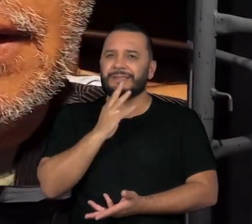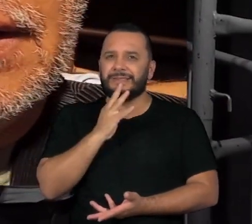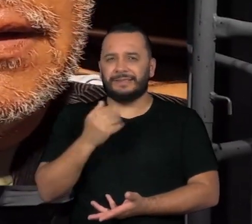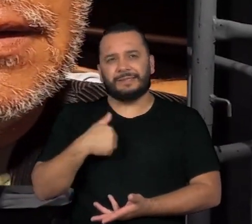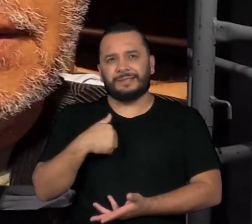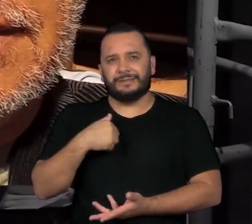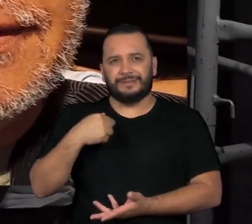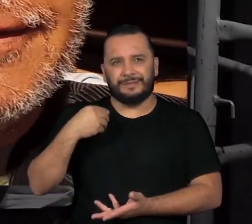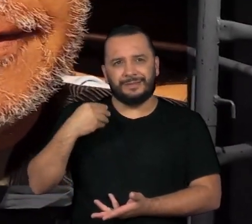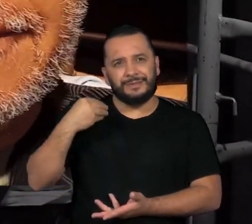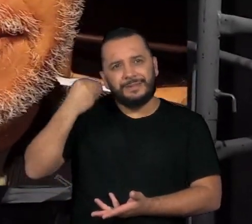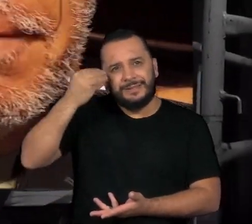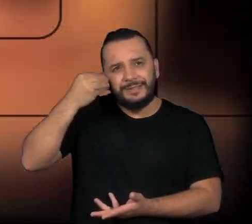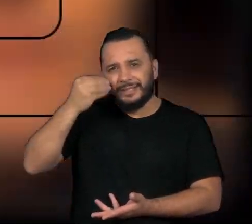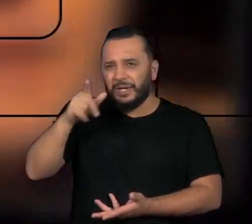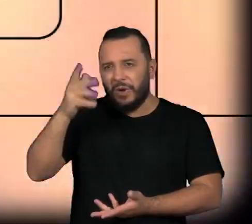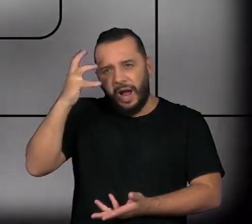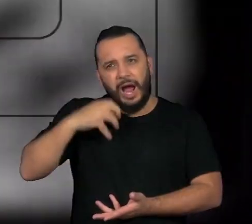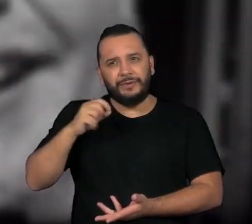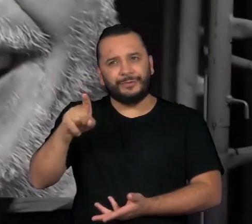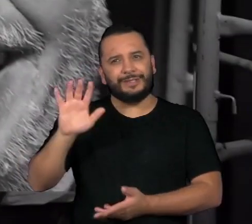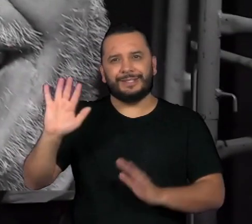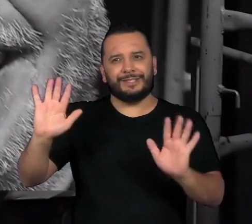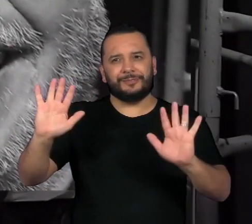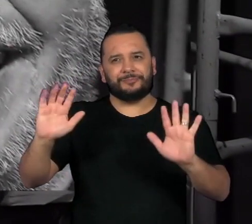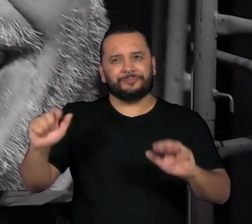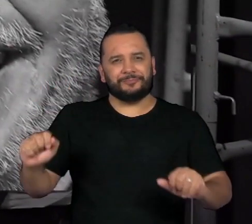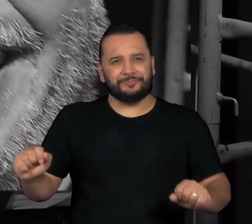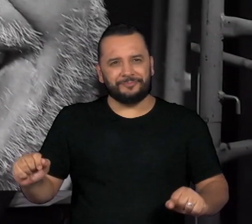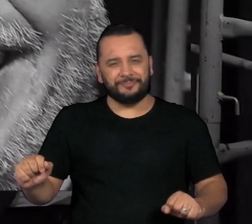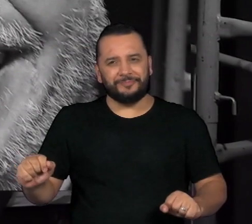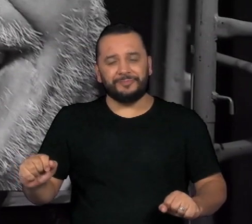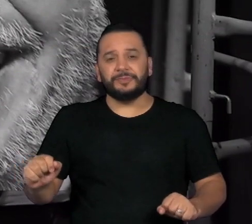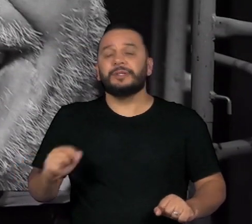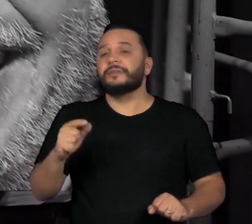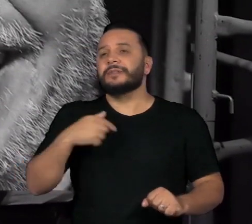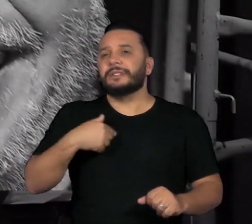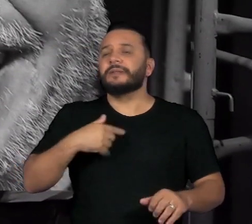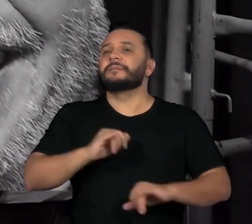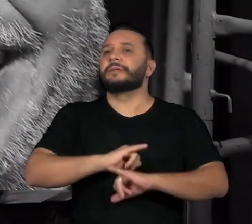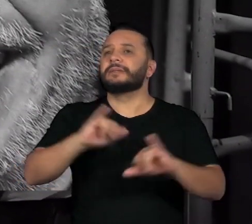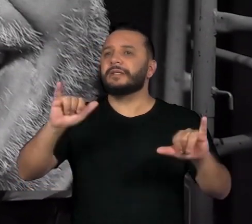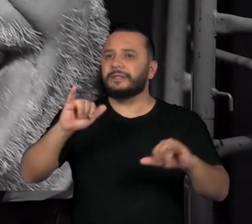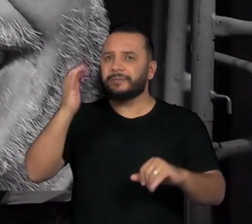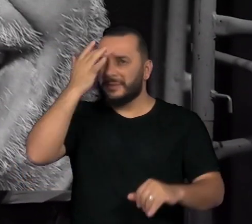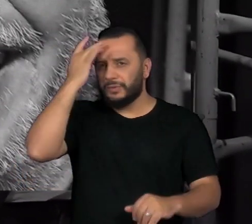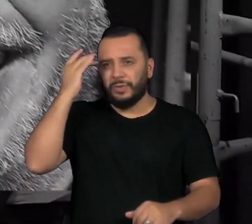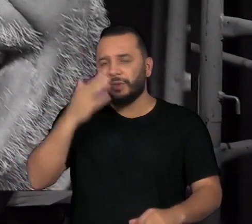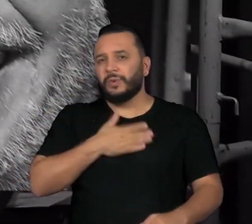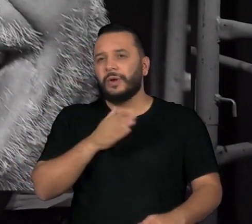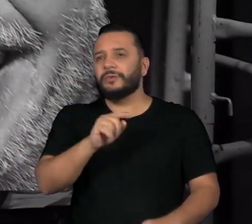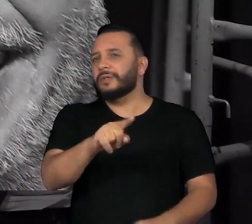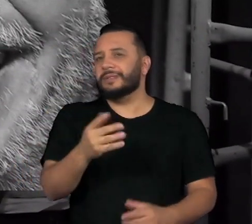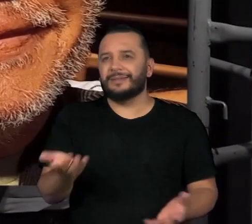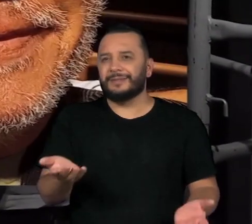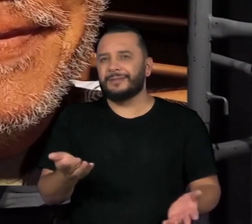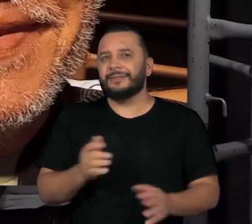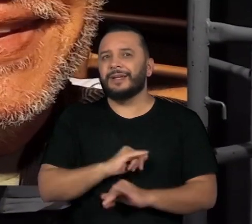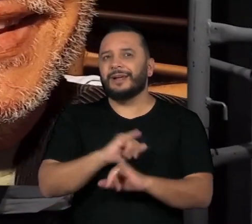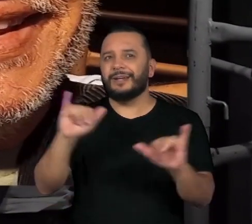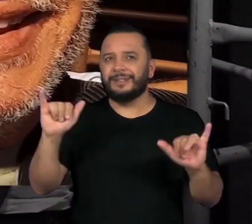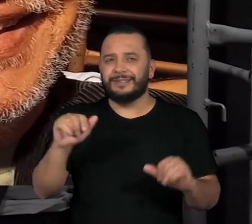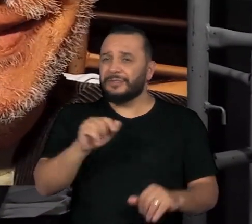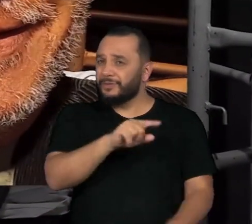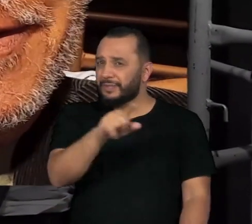desconhecido, o cara não tem nem raiva de você. Manda um recado, então, pra quem você acha que não gosta de você.